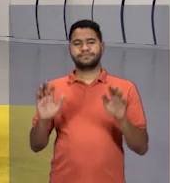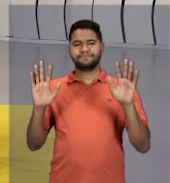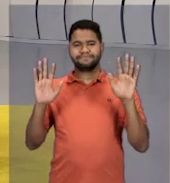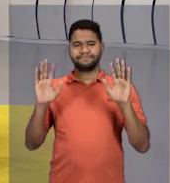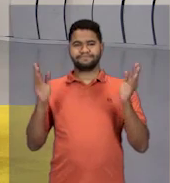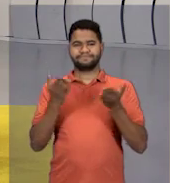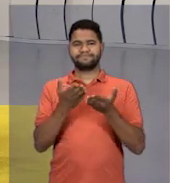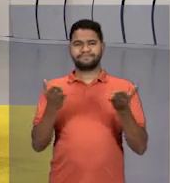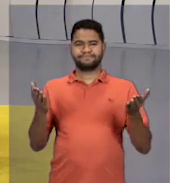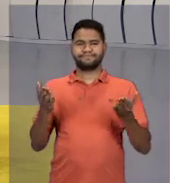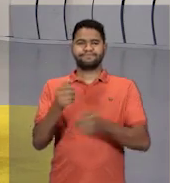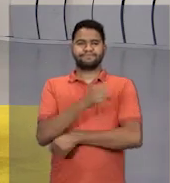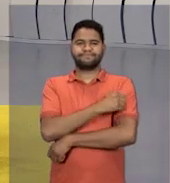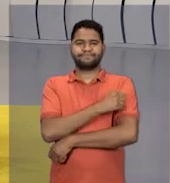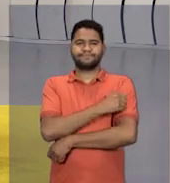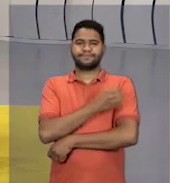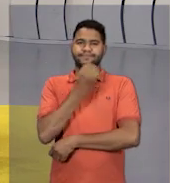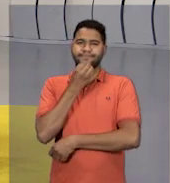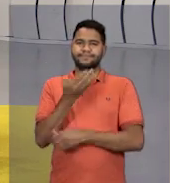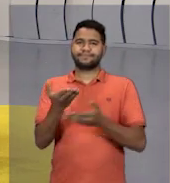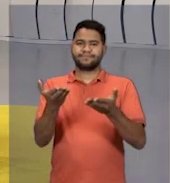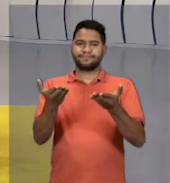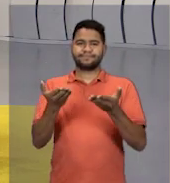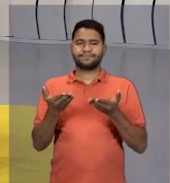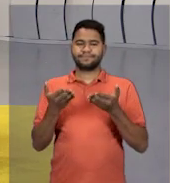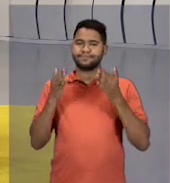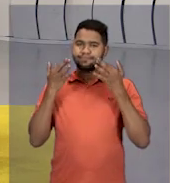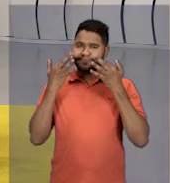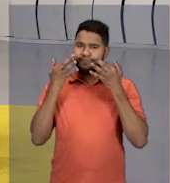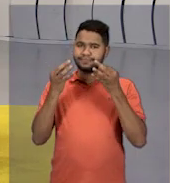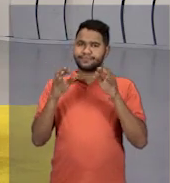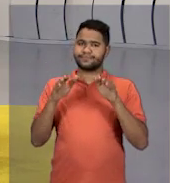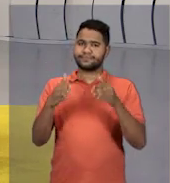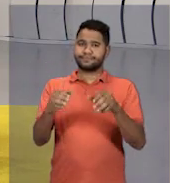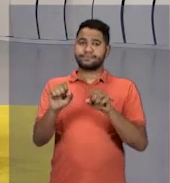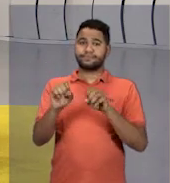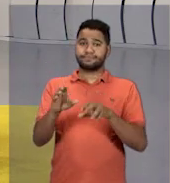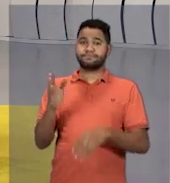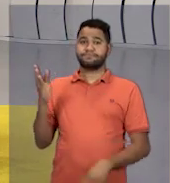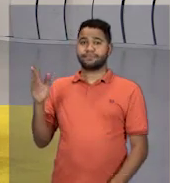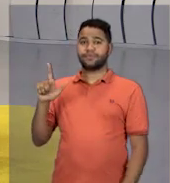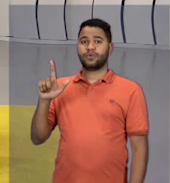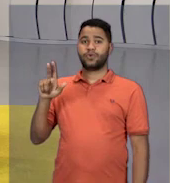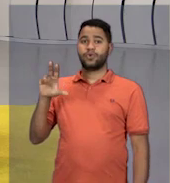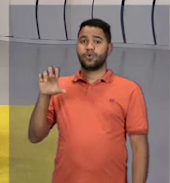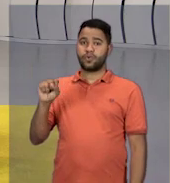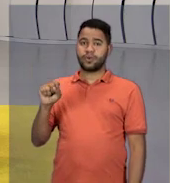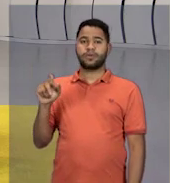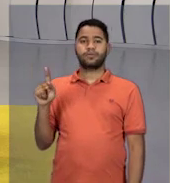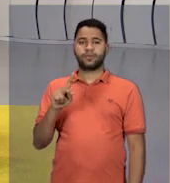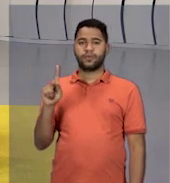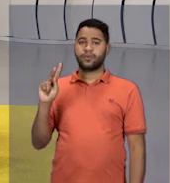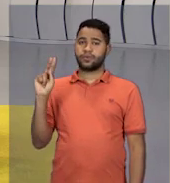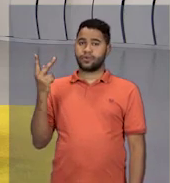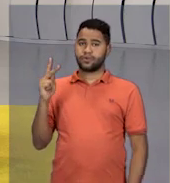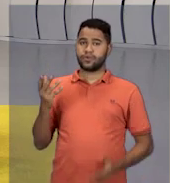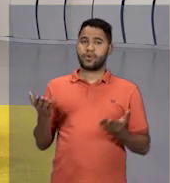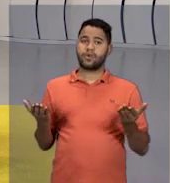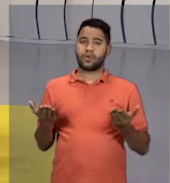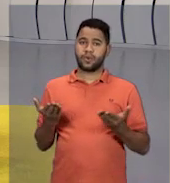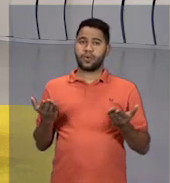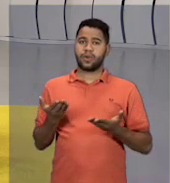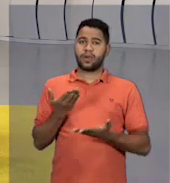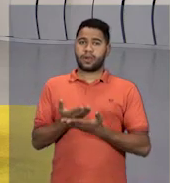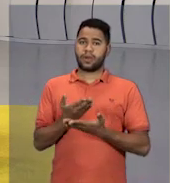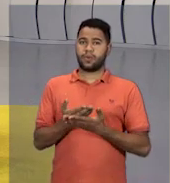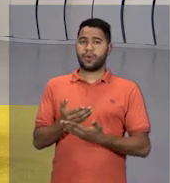Olá, estudante! Seja bem-vindo ao Se Liga na Educação. Meu nome é Lucas Scarano, eu sou professor de História e hoje a aula do